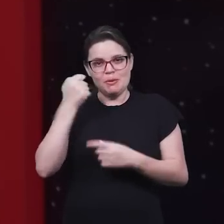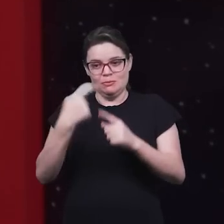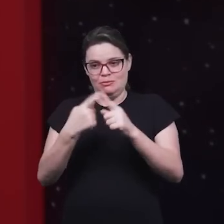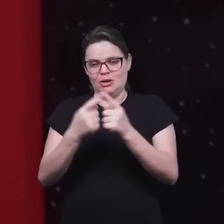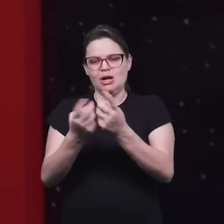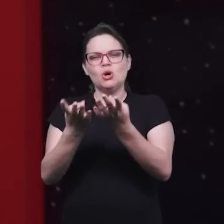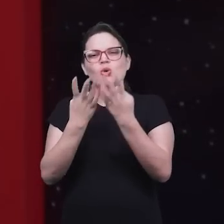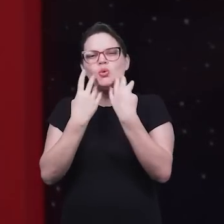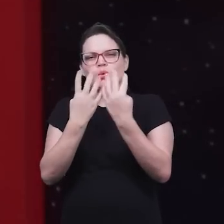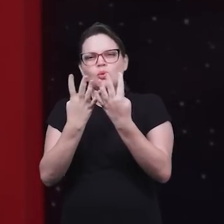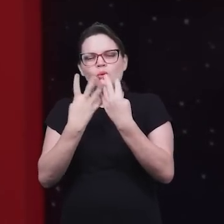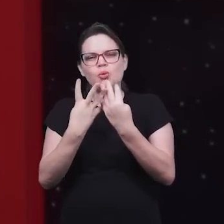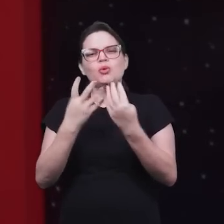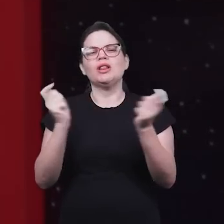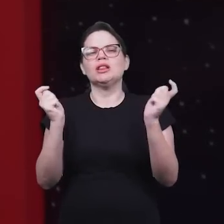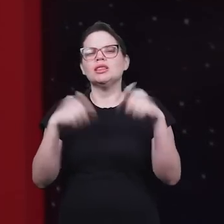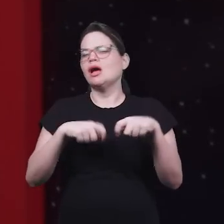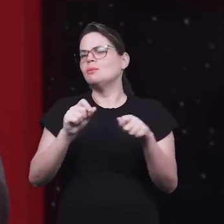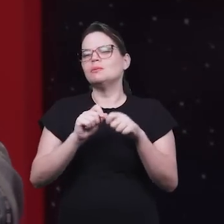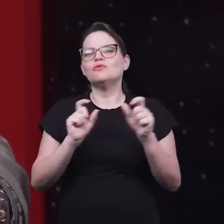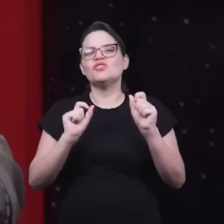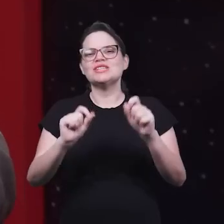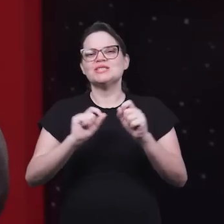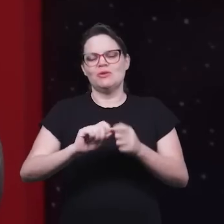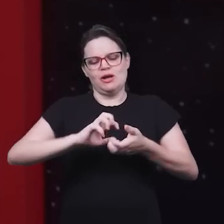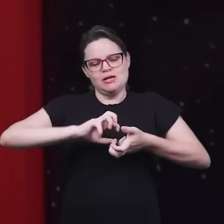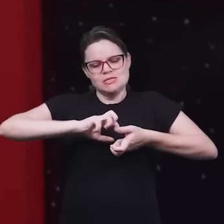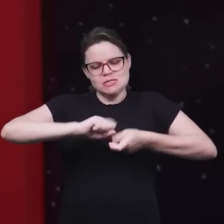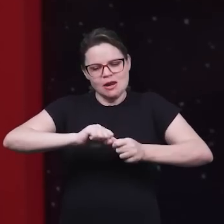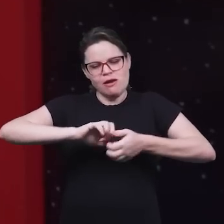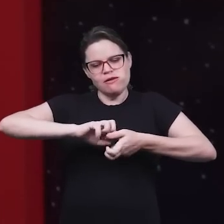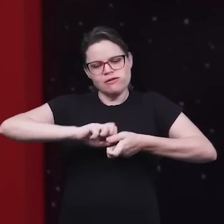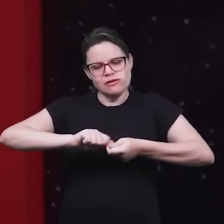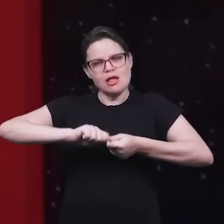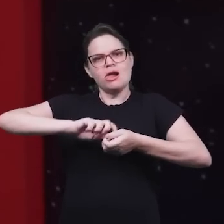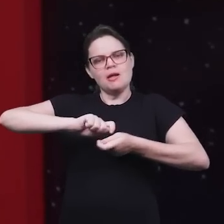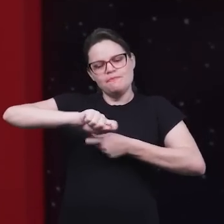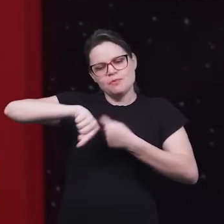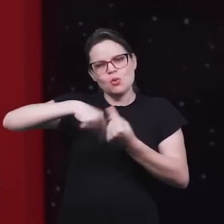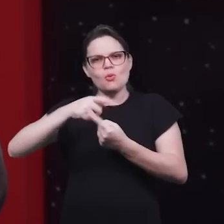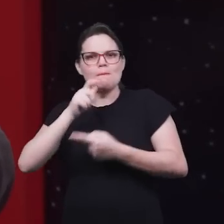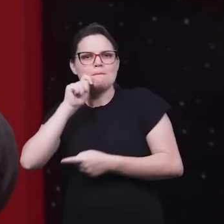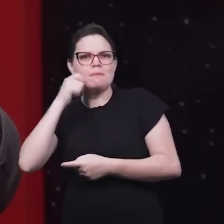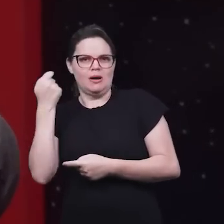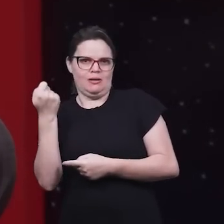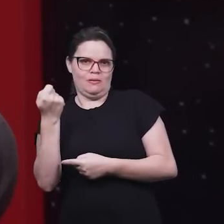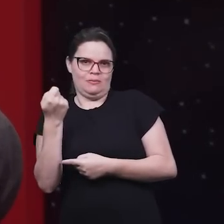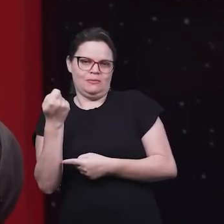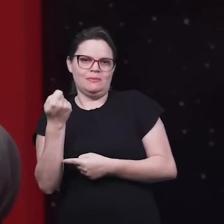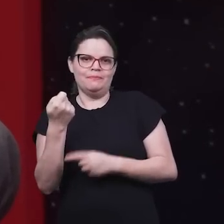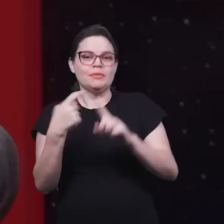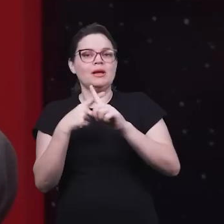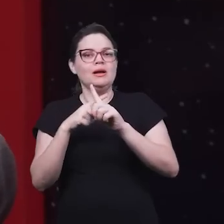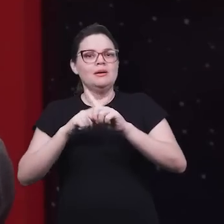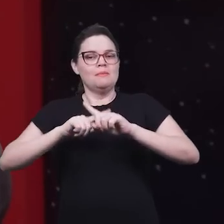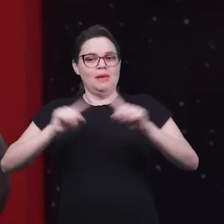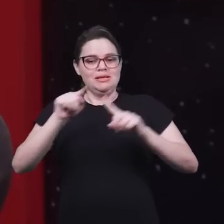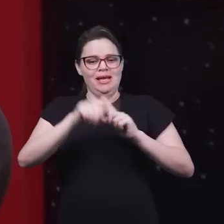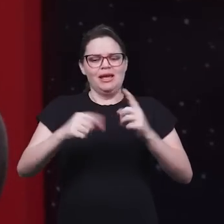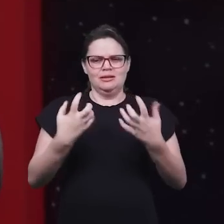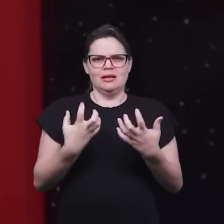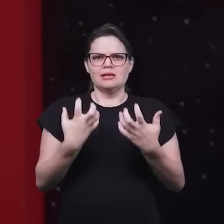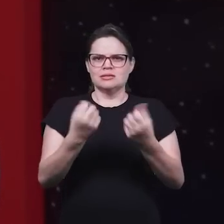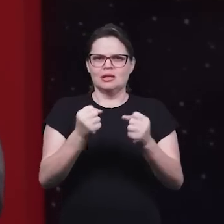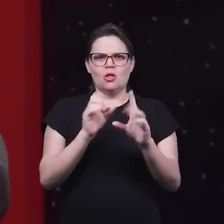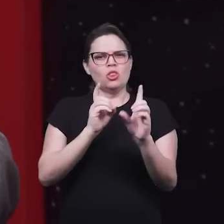Jesus. Literalmente. Literalmente. Eles foram amassados por Jesus e a mensagem que chegou